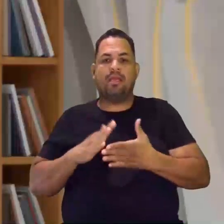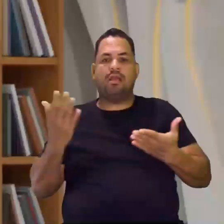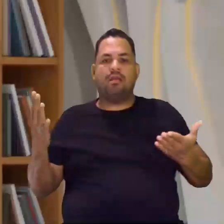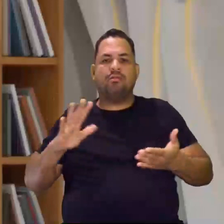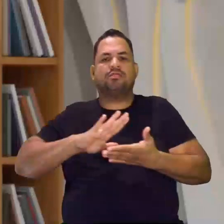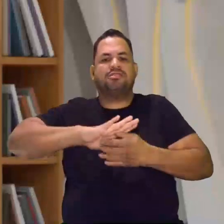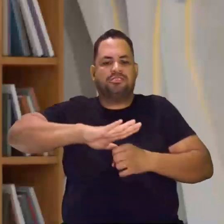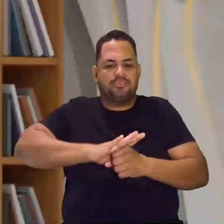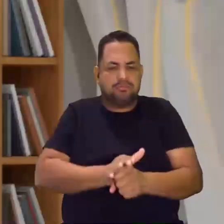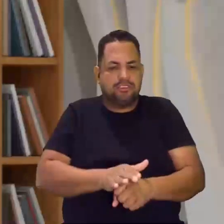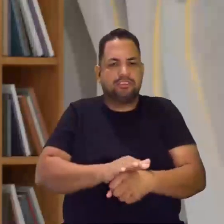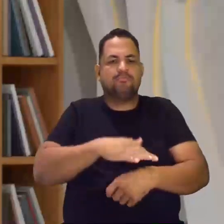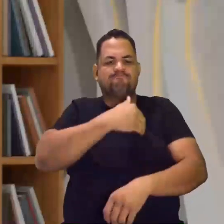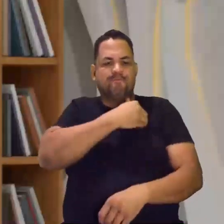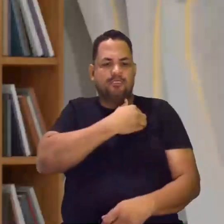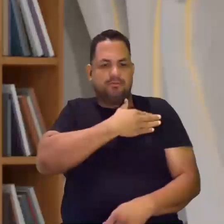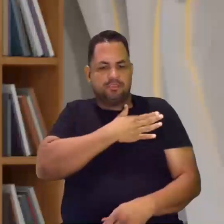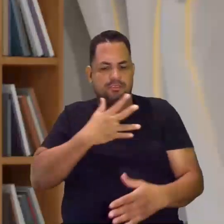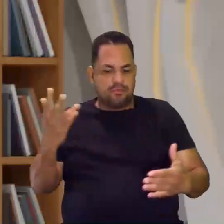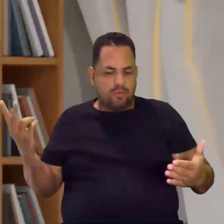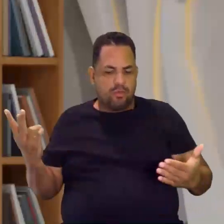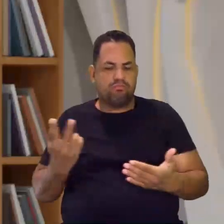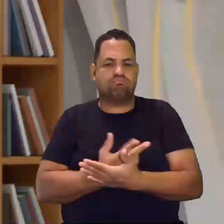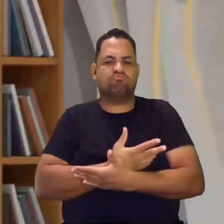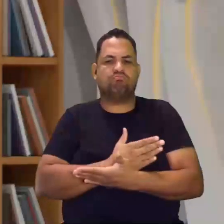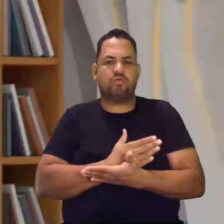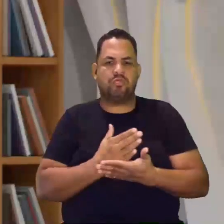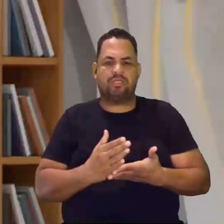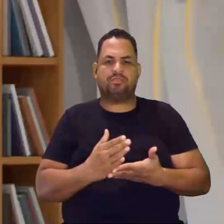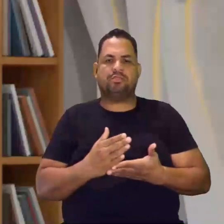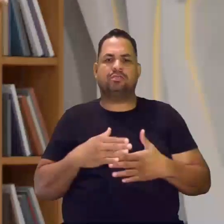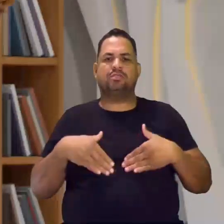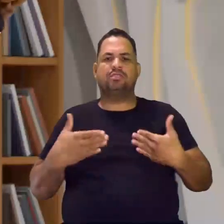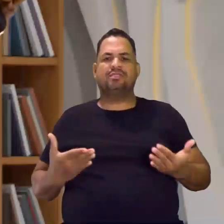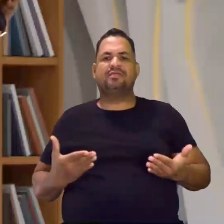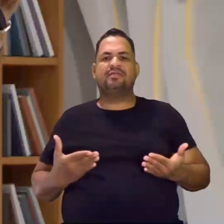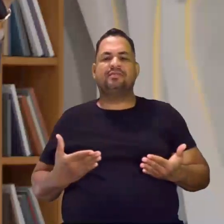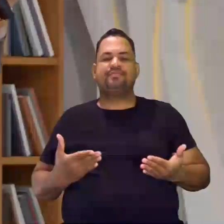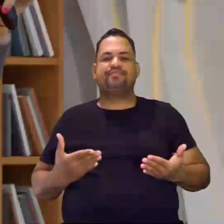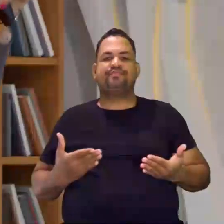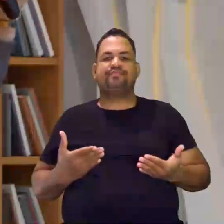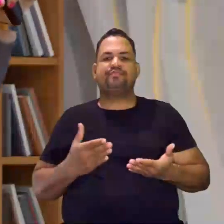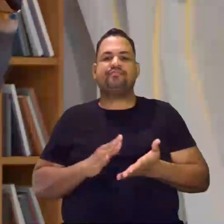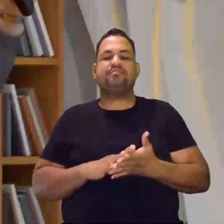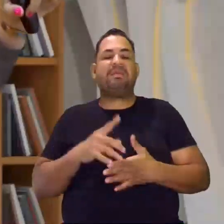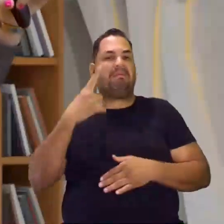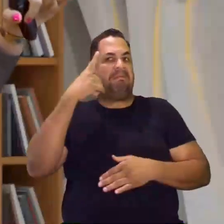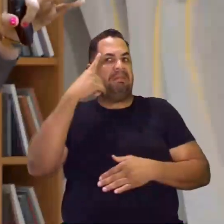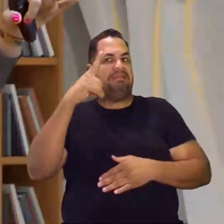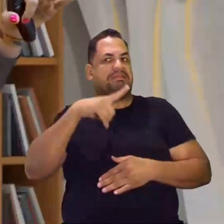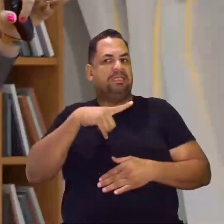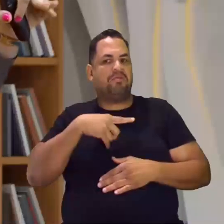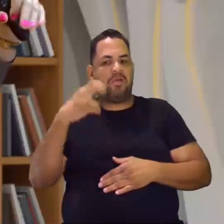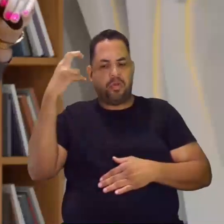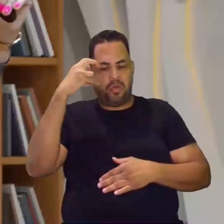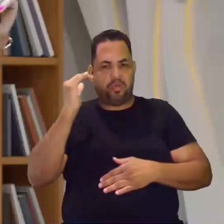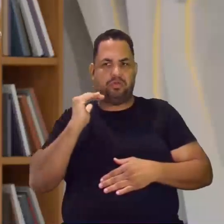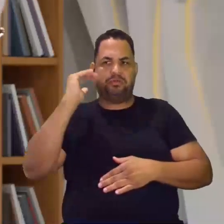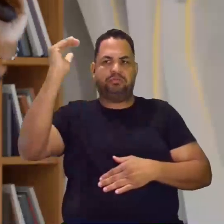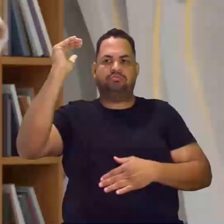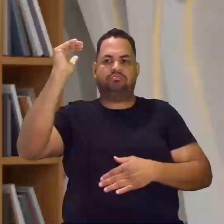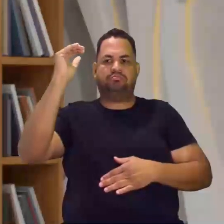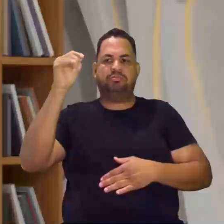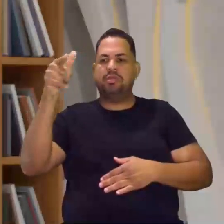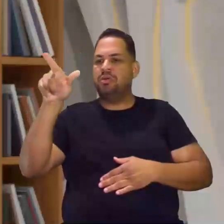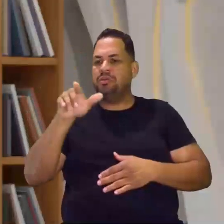os preconceitos ocorrem. A partir do momento em que acham que existe uma cultura